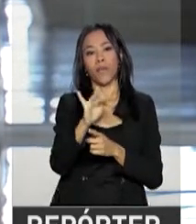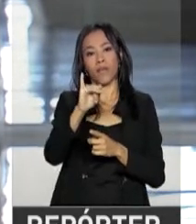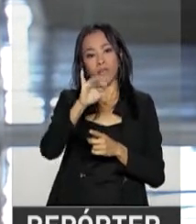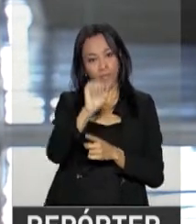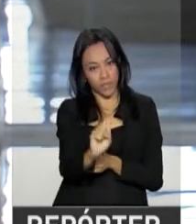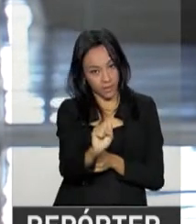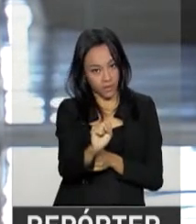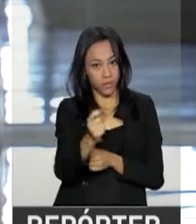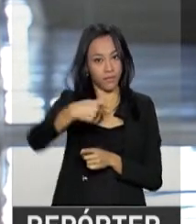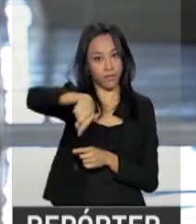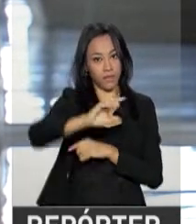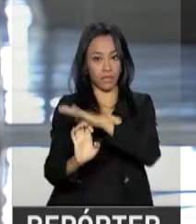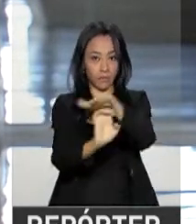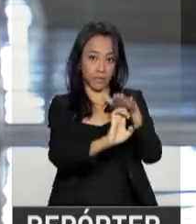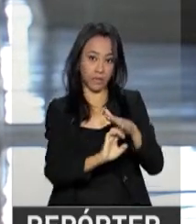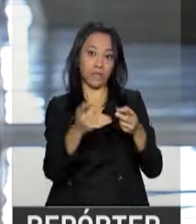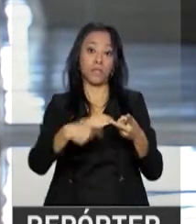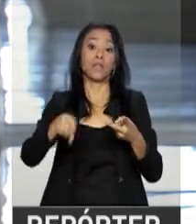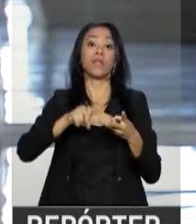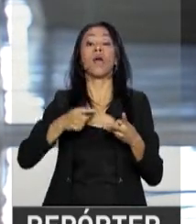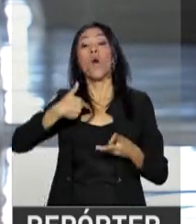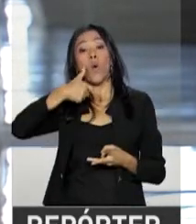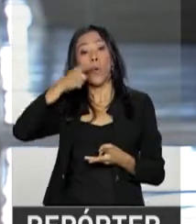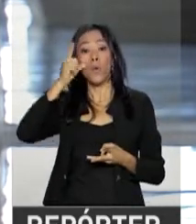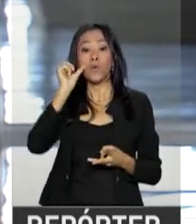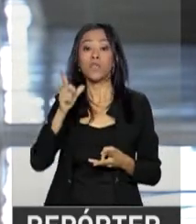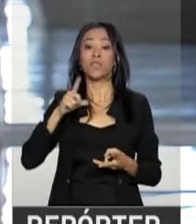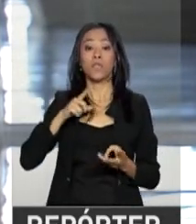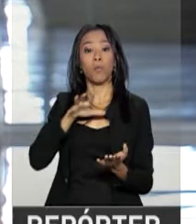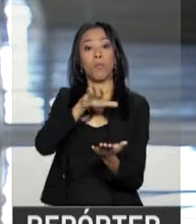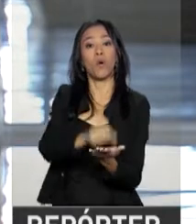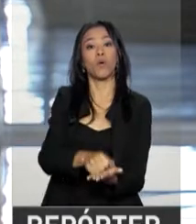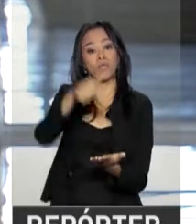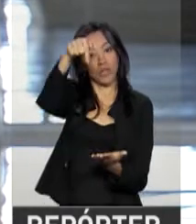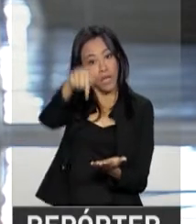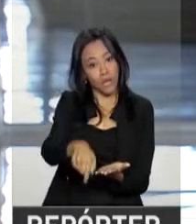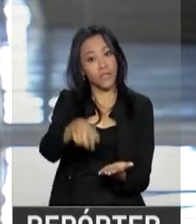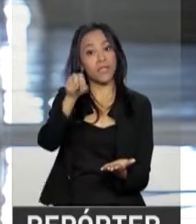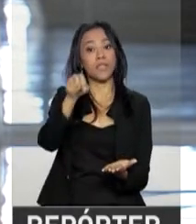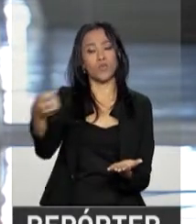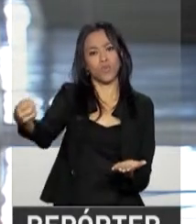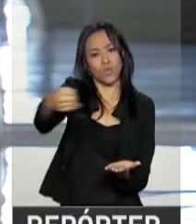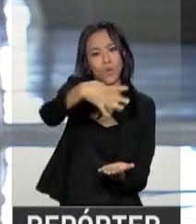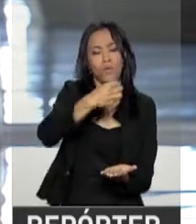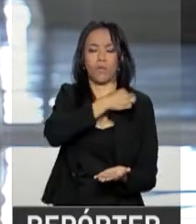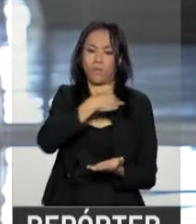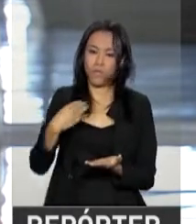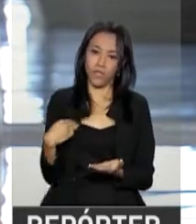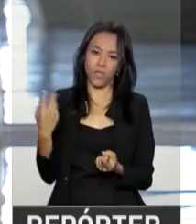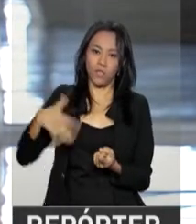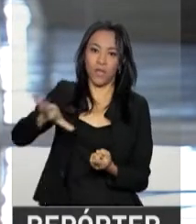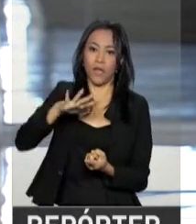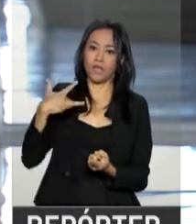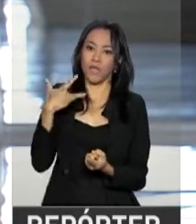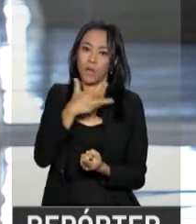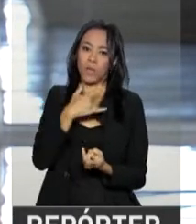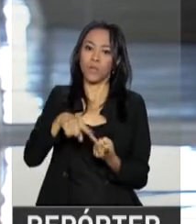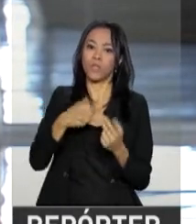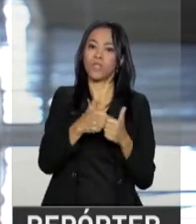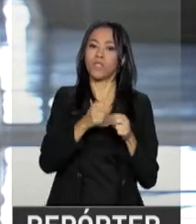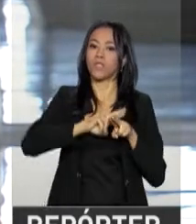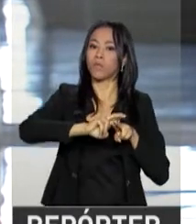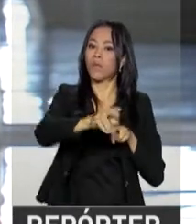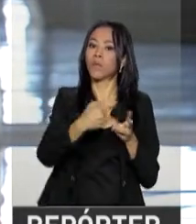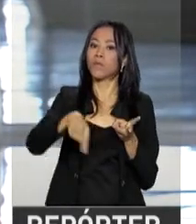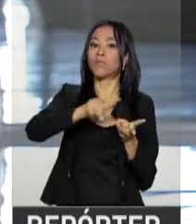empresas. E ontem, o presidente Michel Temer deu posse aqui no Palácio do Planalto para os novos ministros da Saúde, dos Transportes e